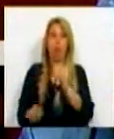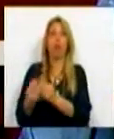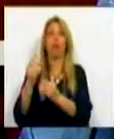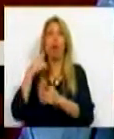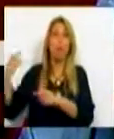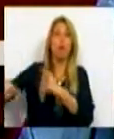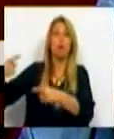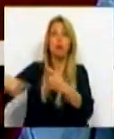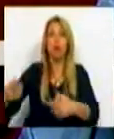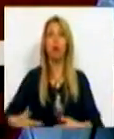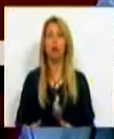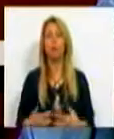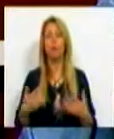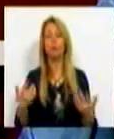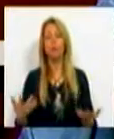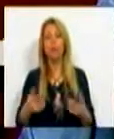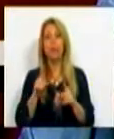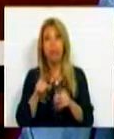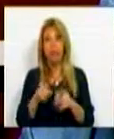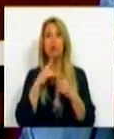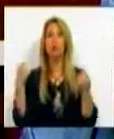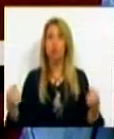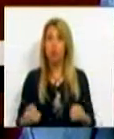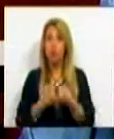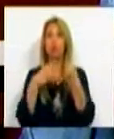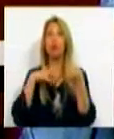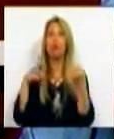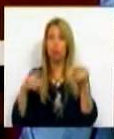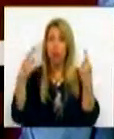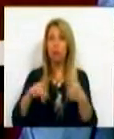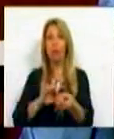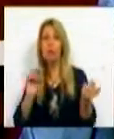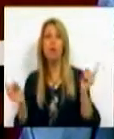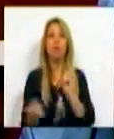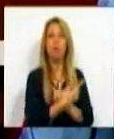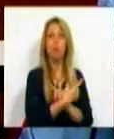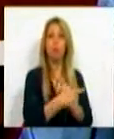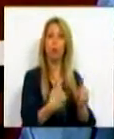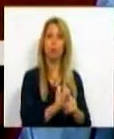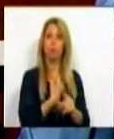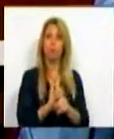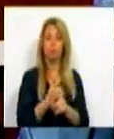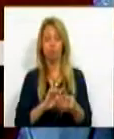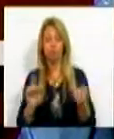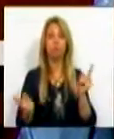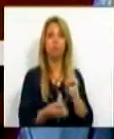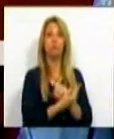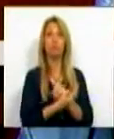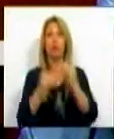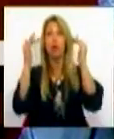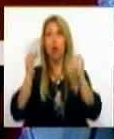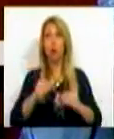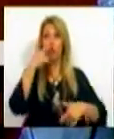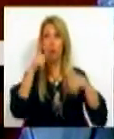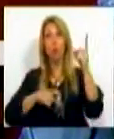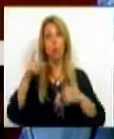ponto de vista, o grande desafio que Portugal tem é o de inverter essa tendência. É o de inverter a tendência de redução da